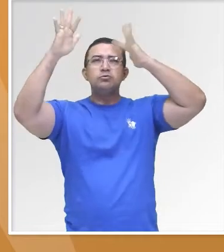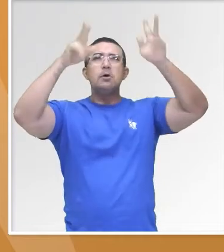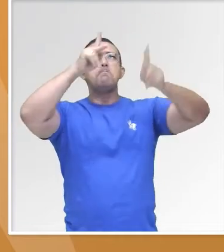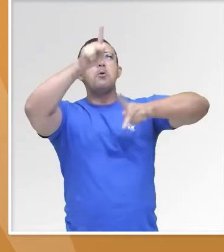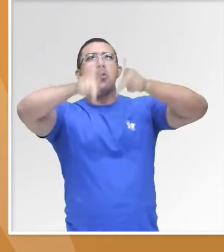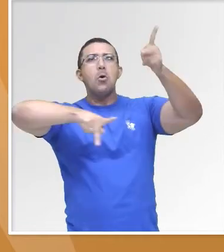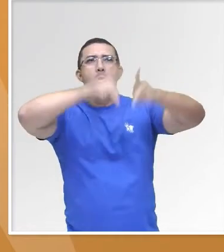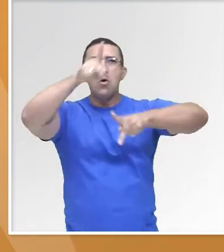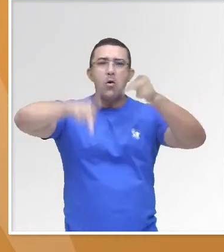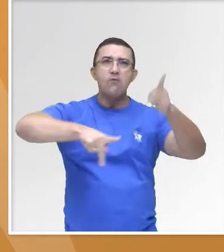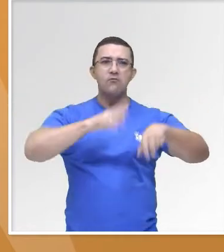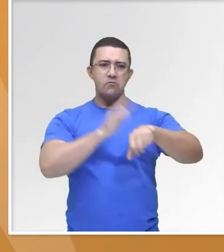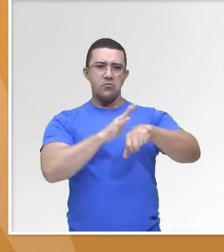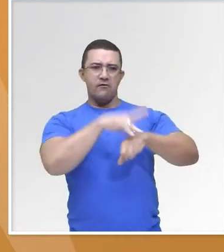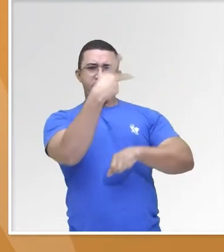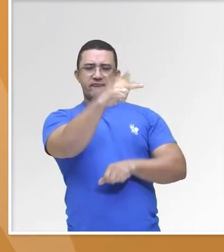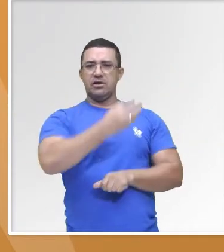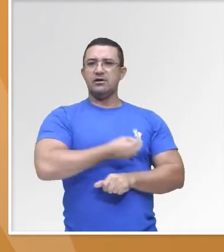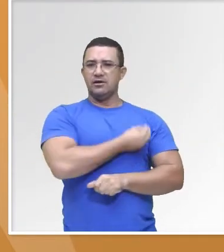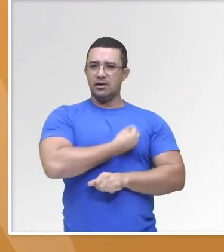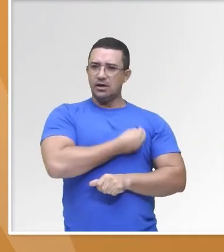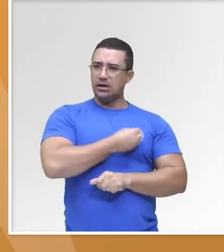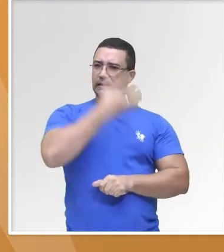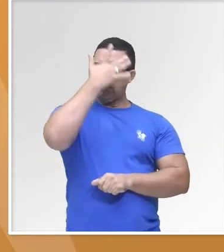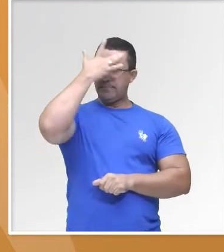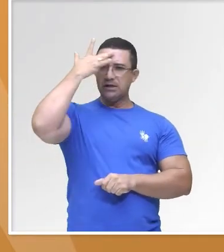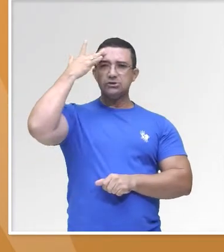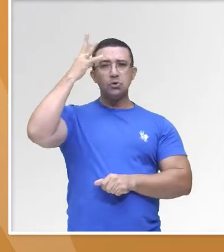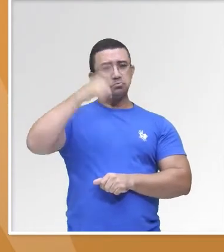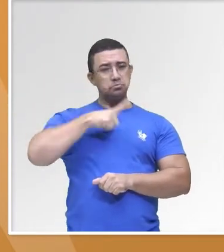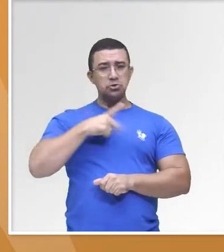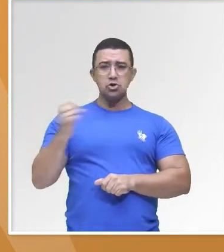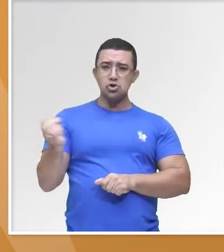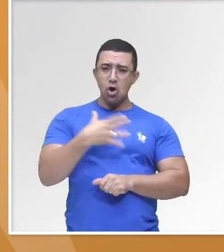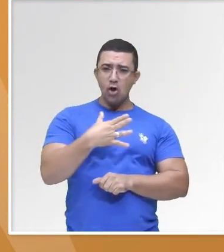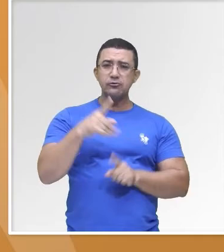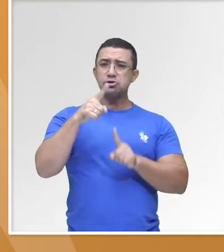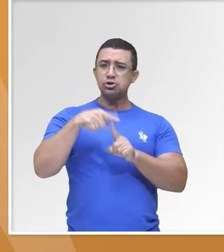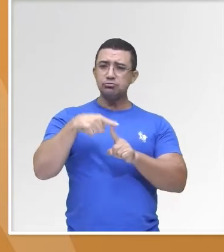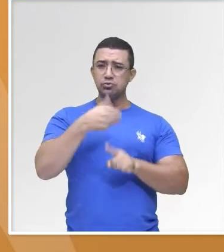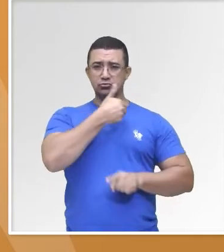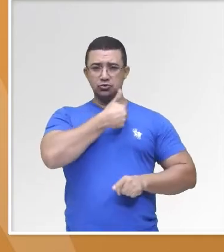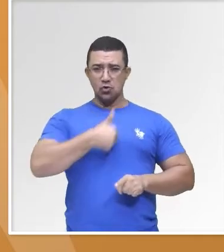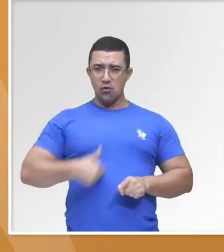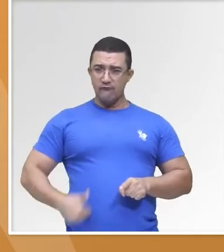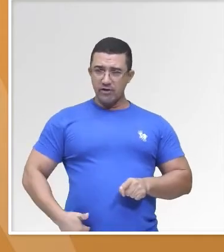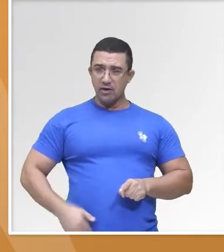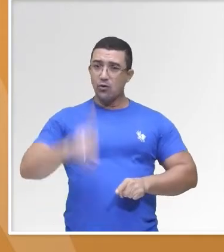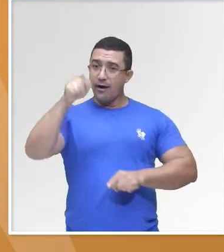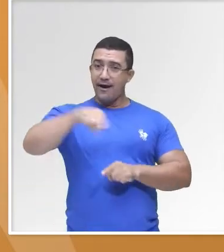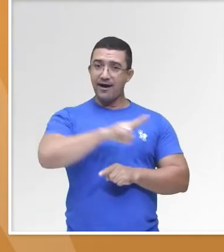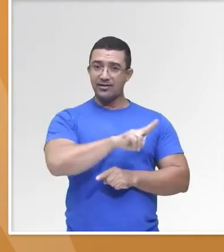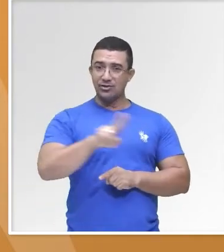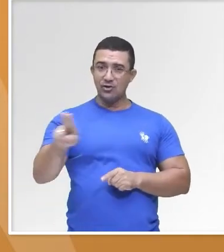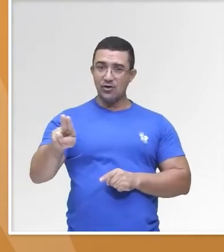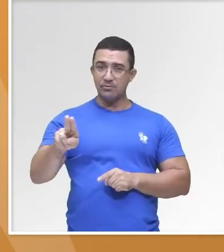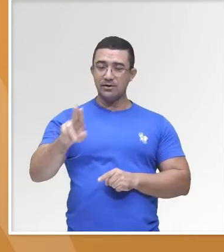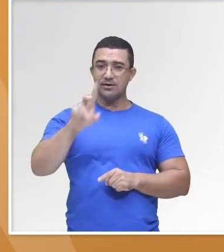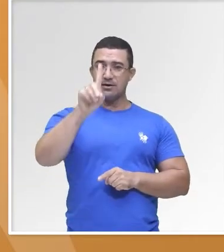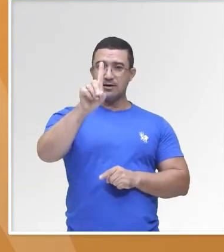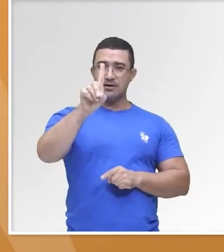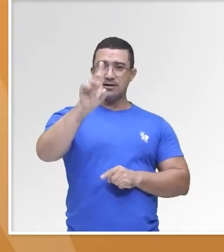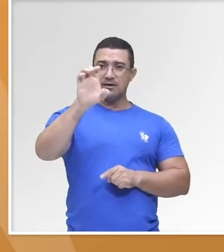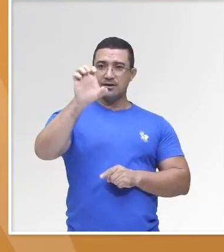a realidade que o povo vivia, e nós temos uma nova forma de governo, que é chamado de